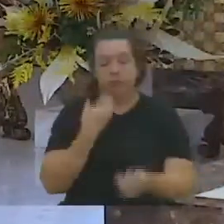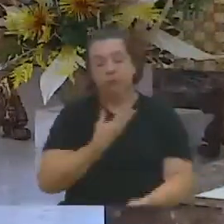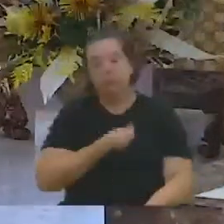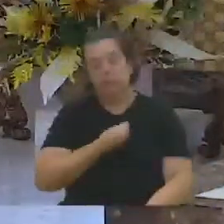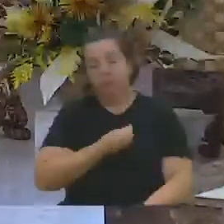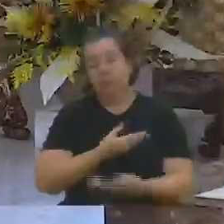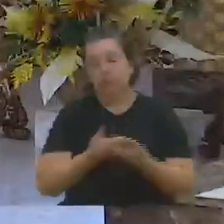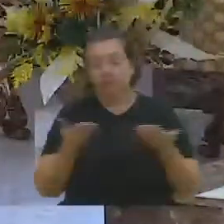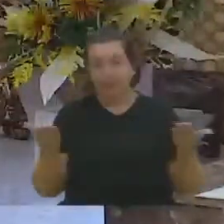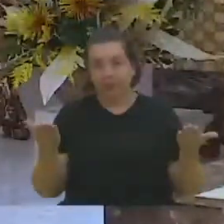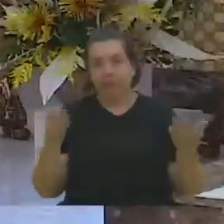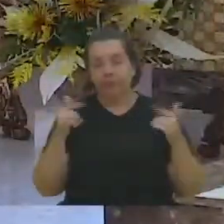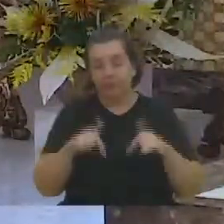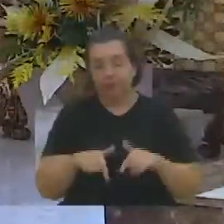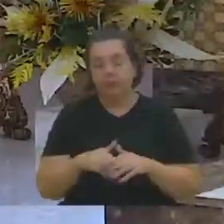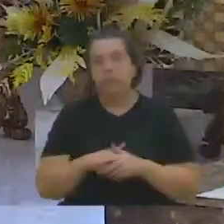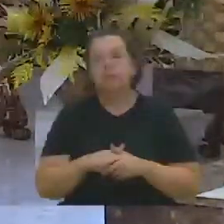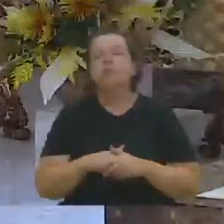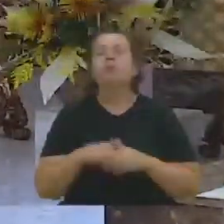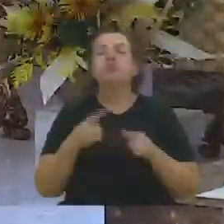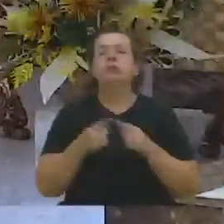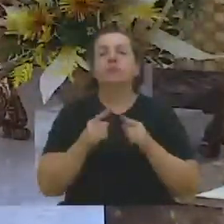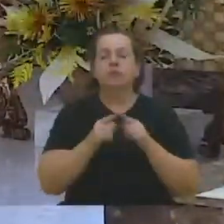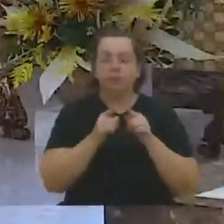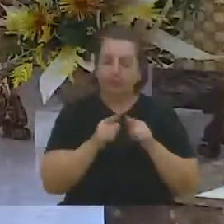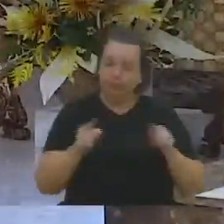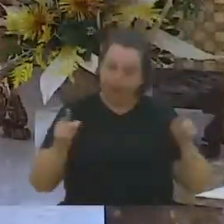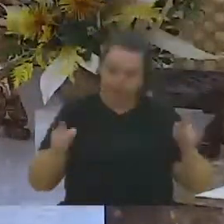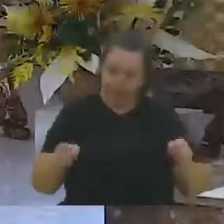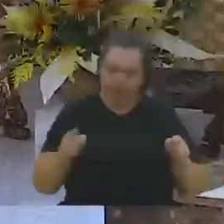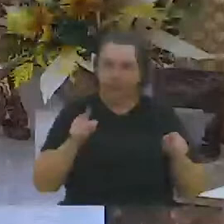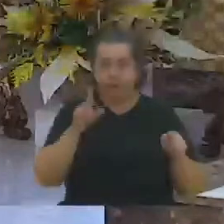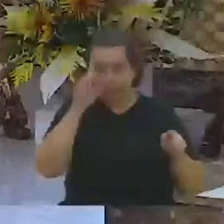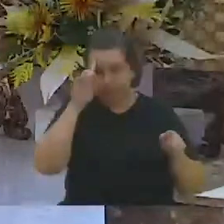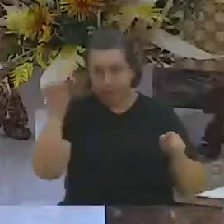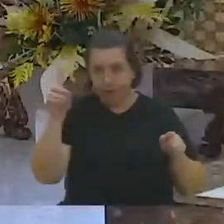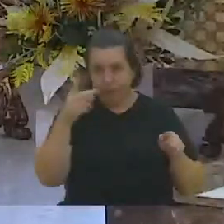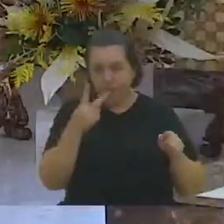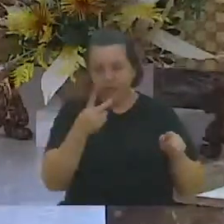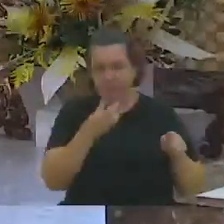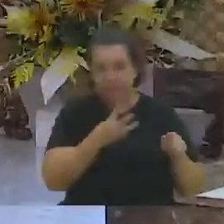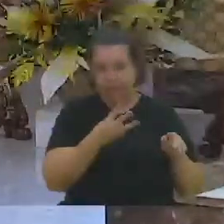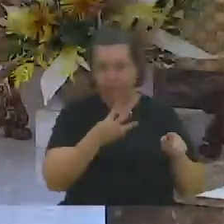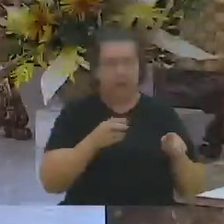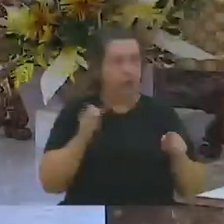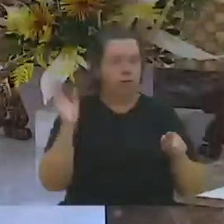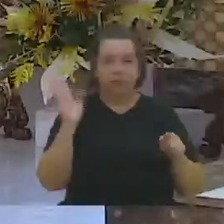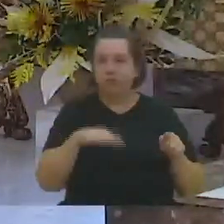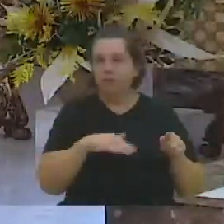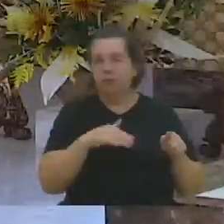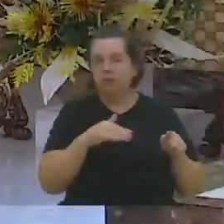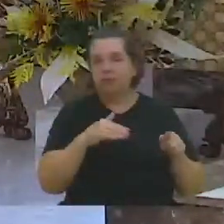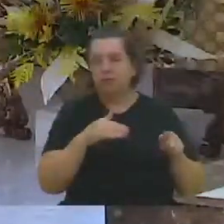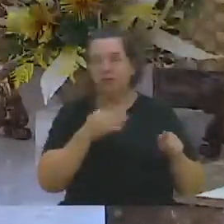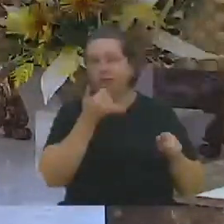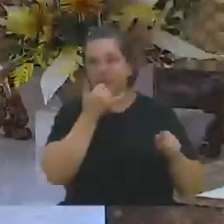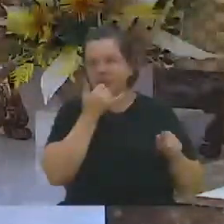Reginaldo, para durante este dia, celebrando a festa da